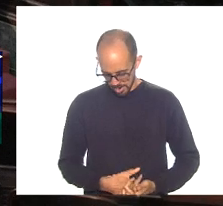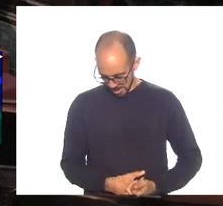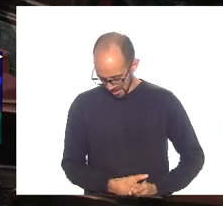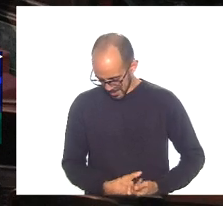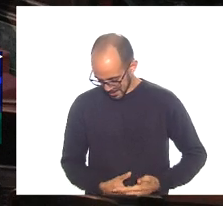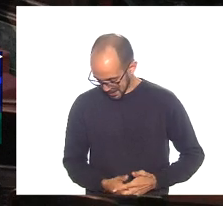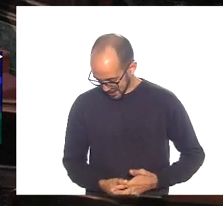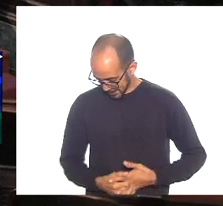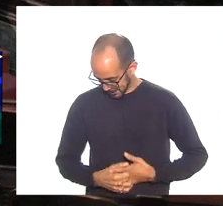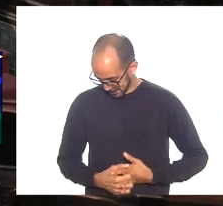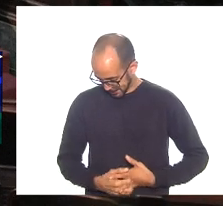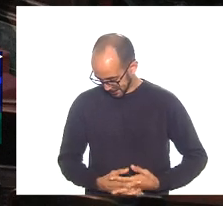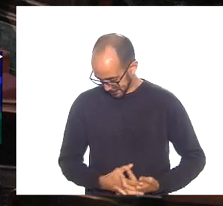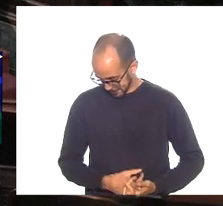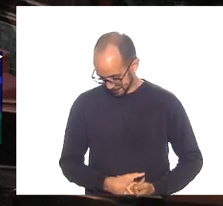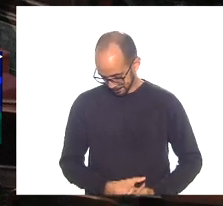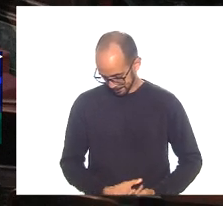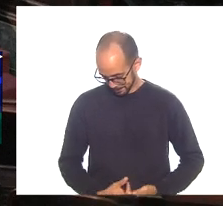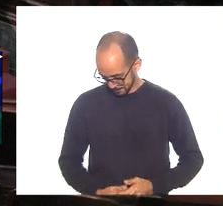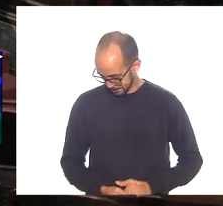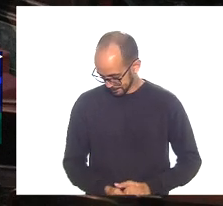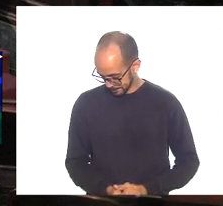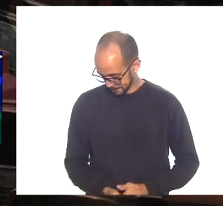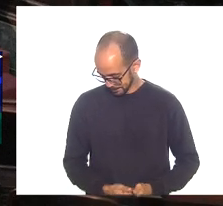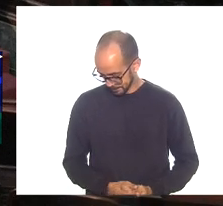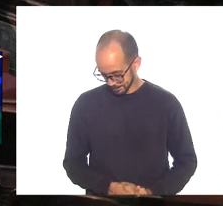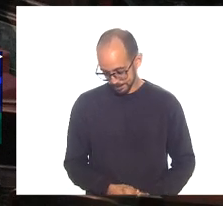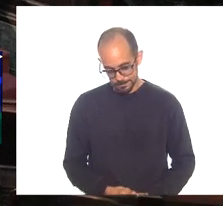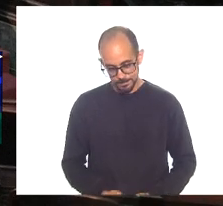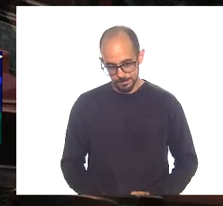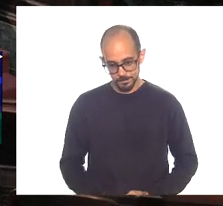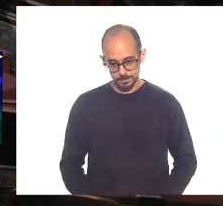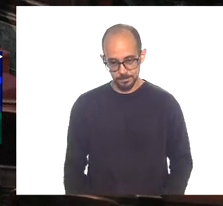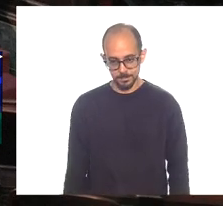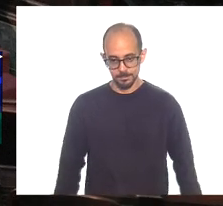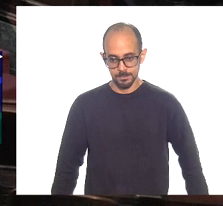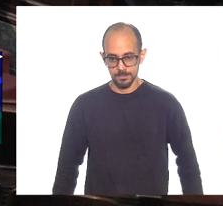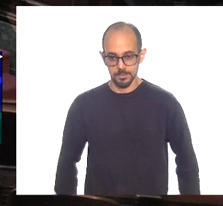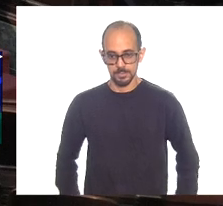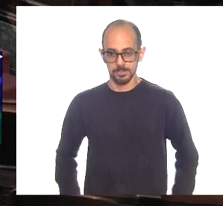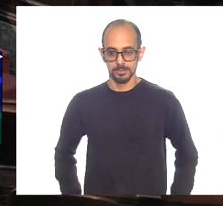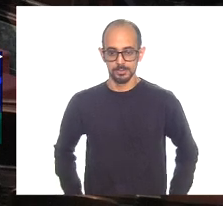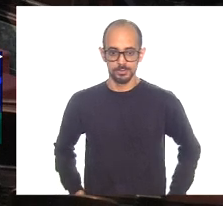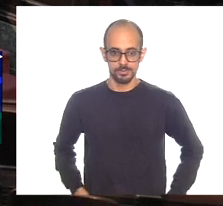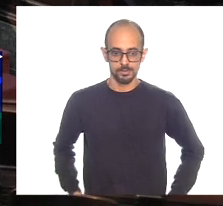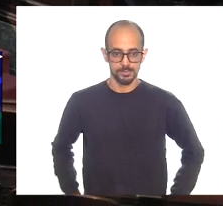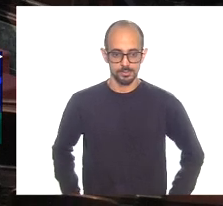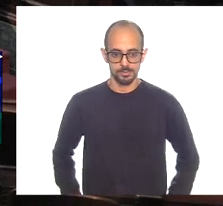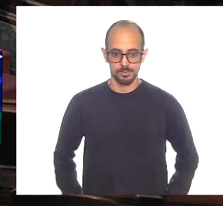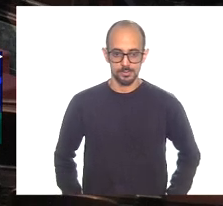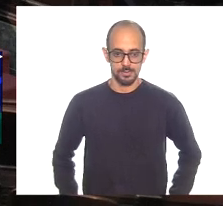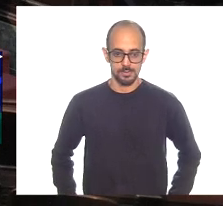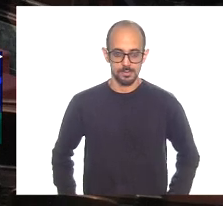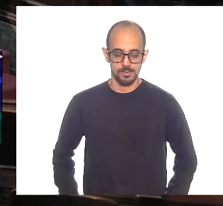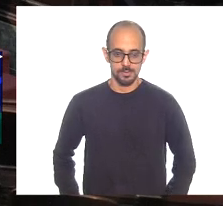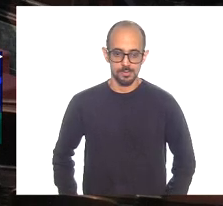em 57 votos o soldado se fosse assim boa tarde